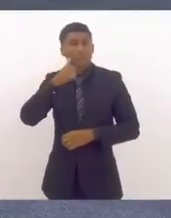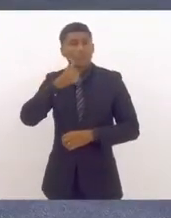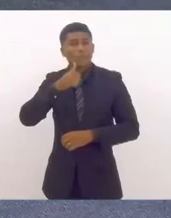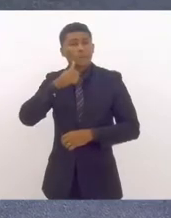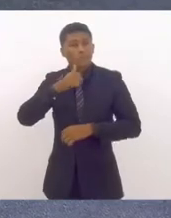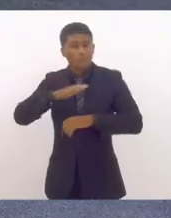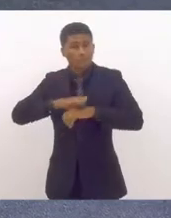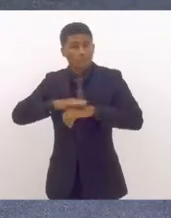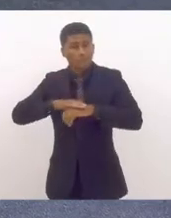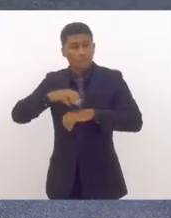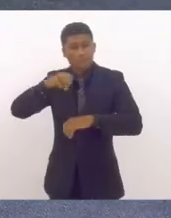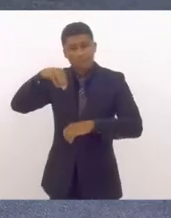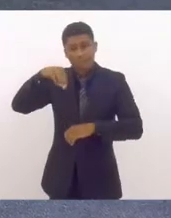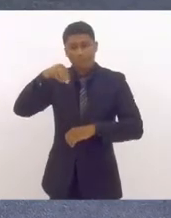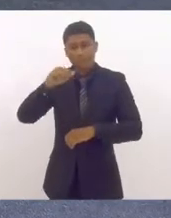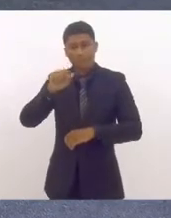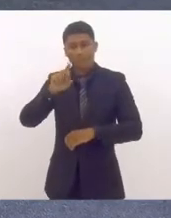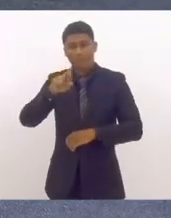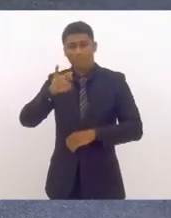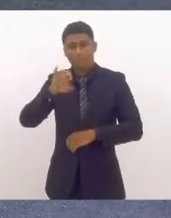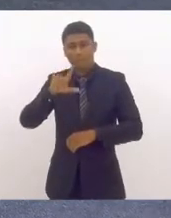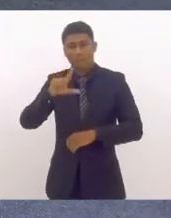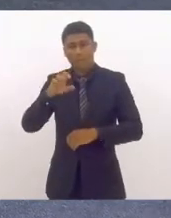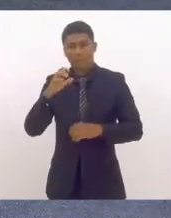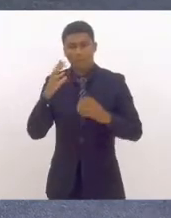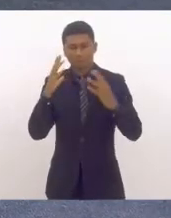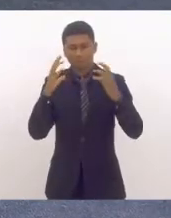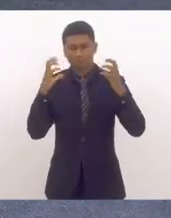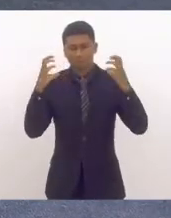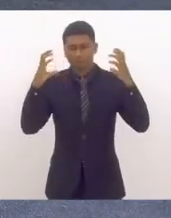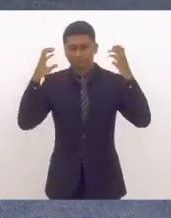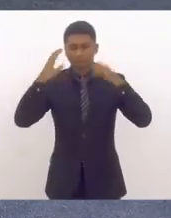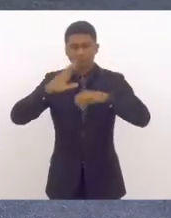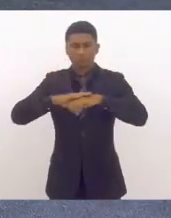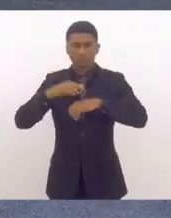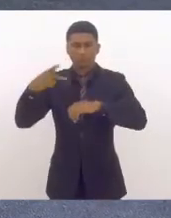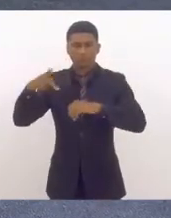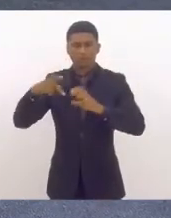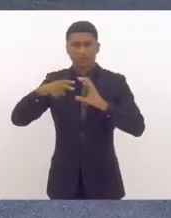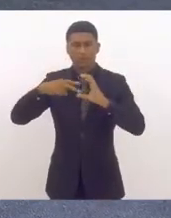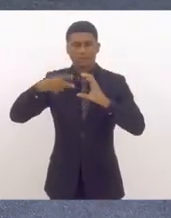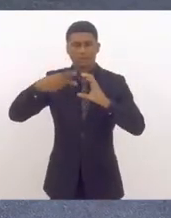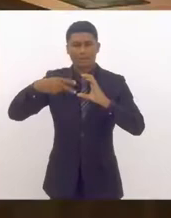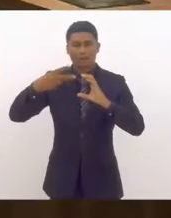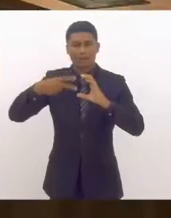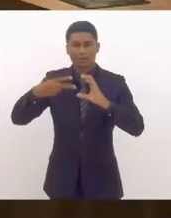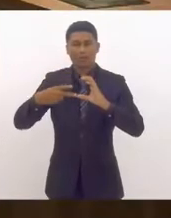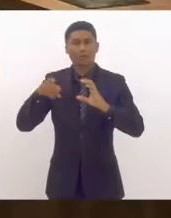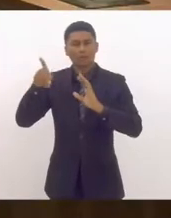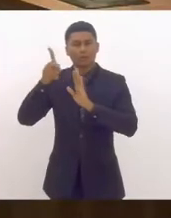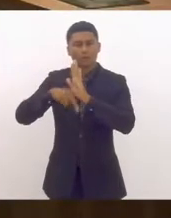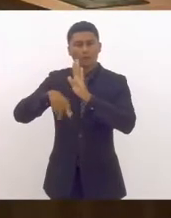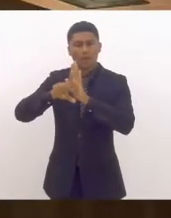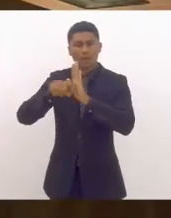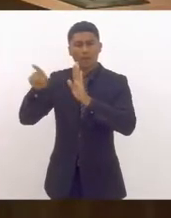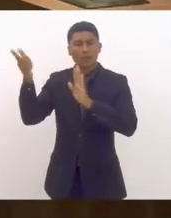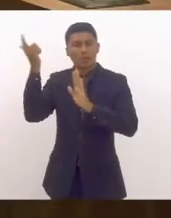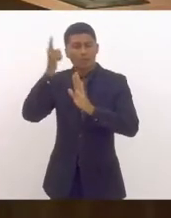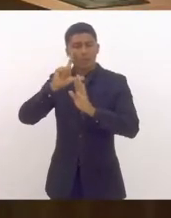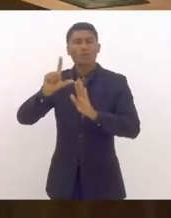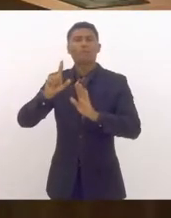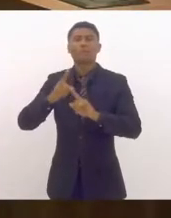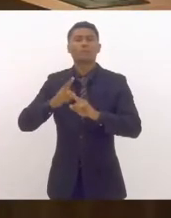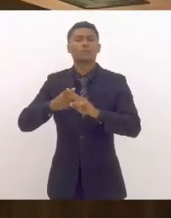na Câmara de Vereadores. E foi um projeto que a gente conseguiu a aprovação dele em sessão